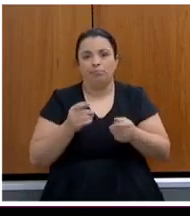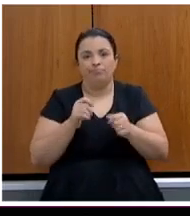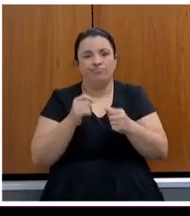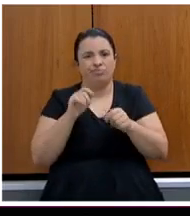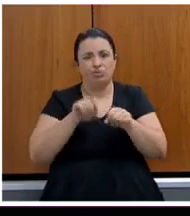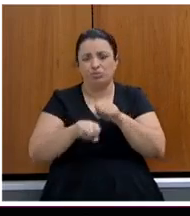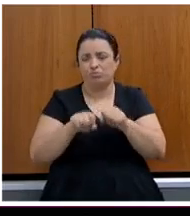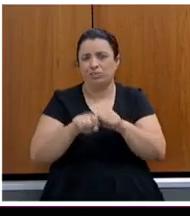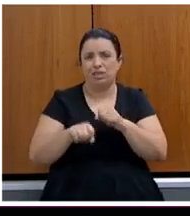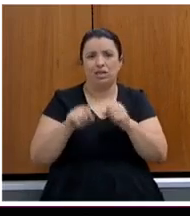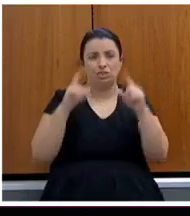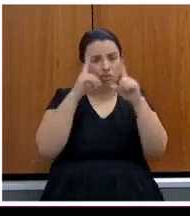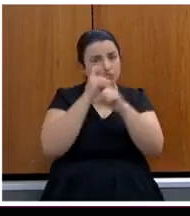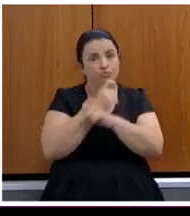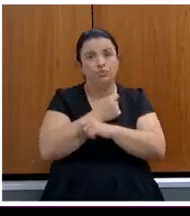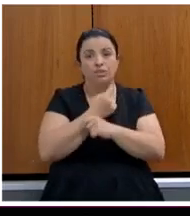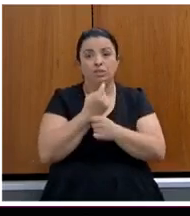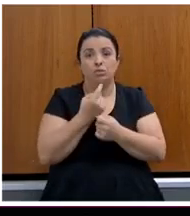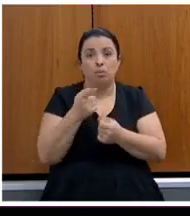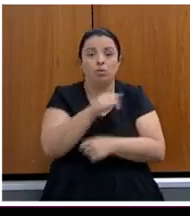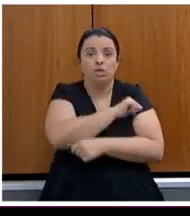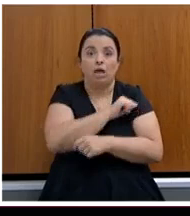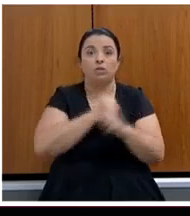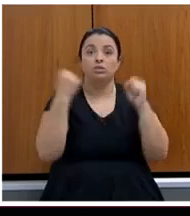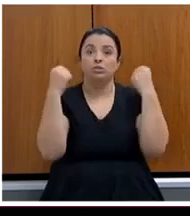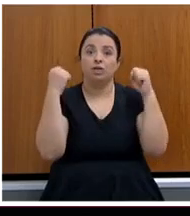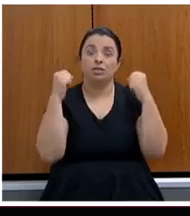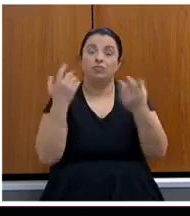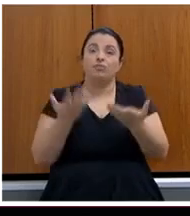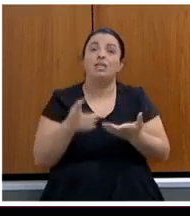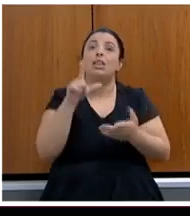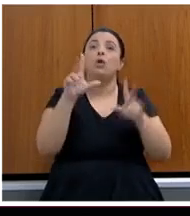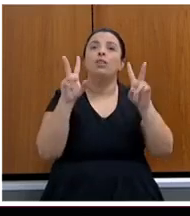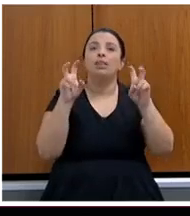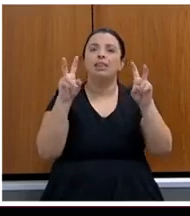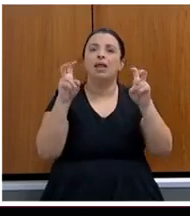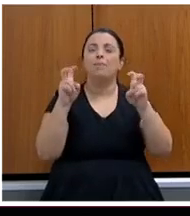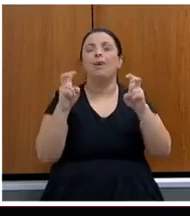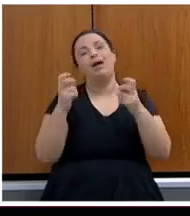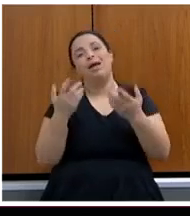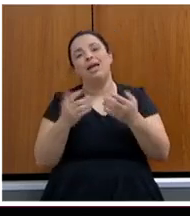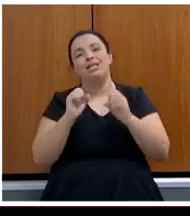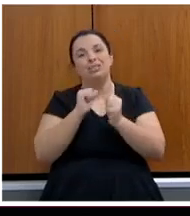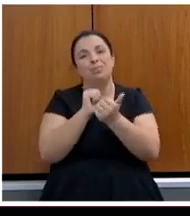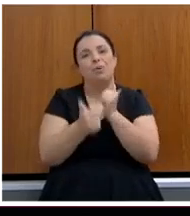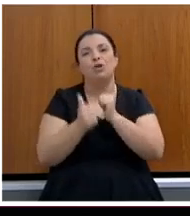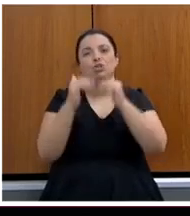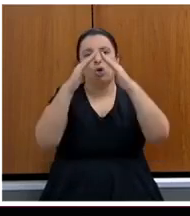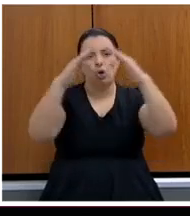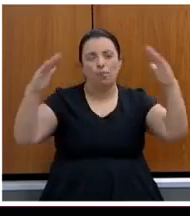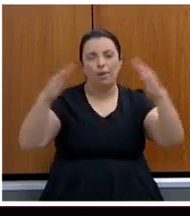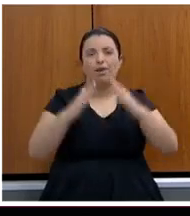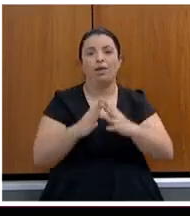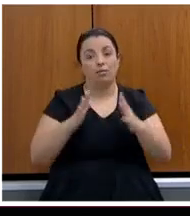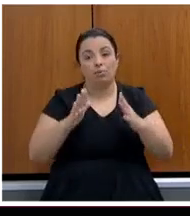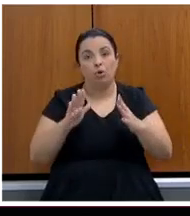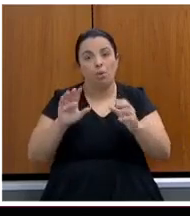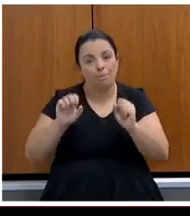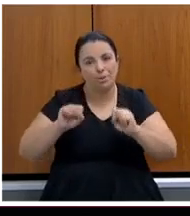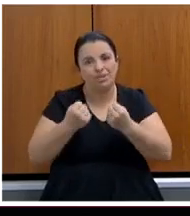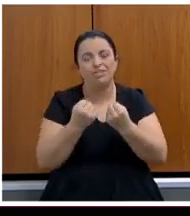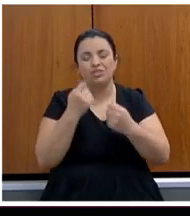por isso que a importância da do tema quadra de esportes coberta 256 escolas não possuem sala de